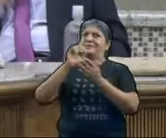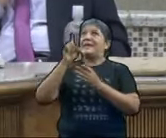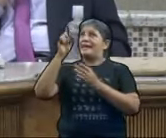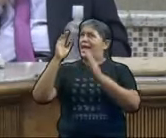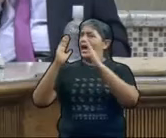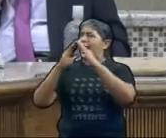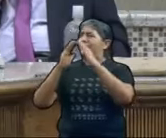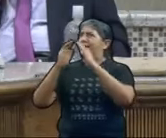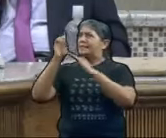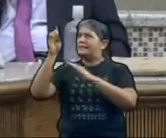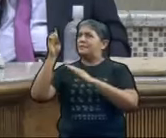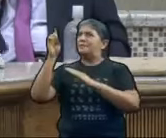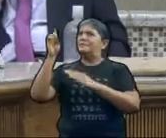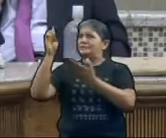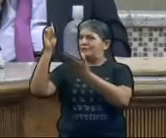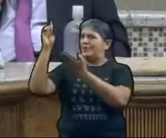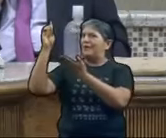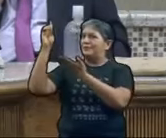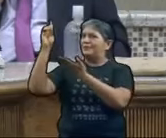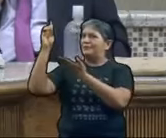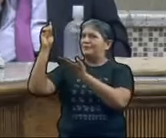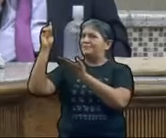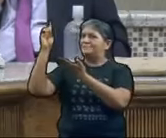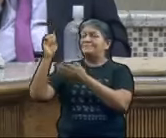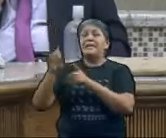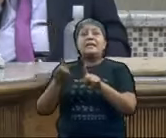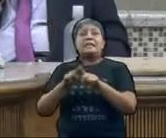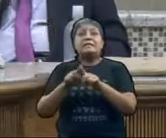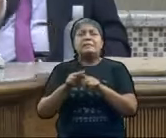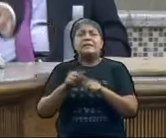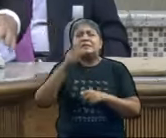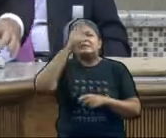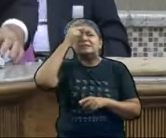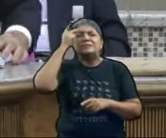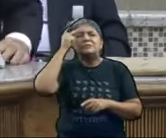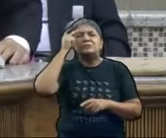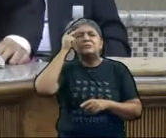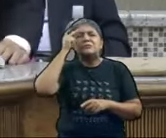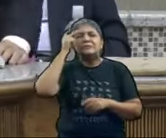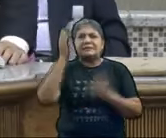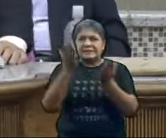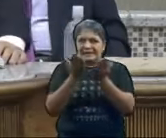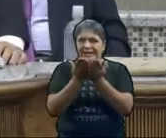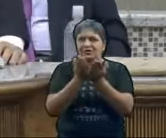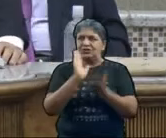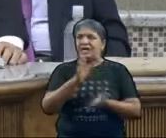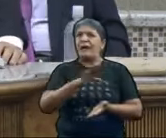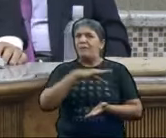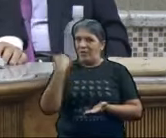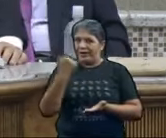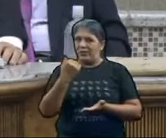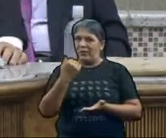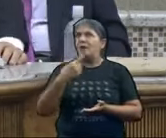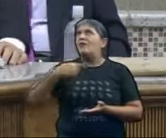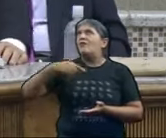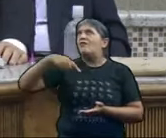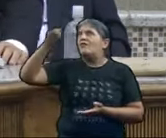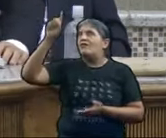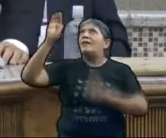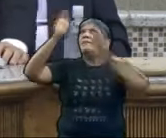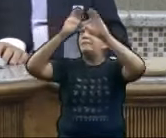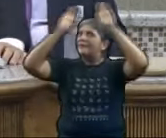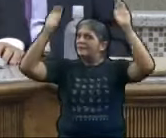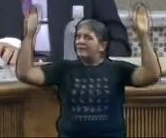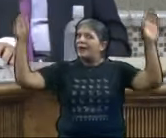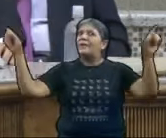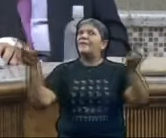dos remidos, de alguns que já foram, e o lugar da habitação do povo de Deus que ainda irão para lá. O trono de